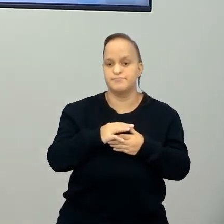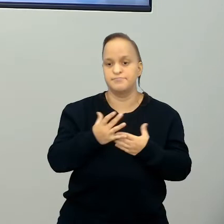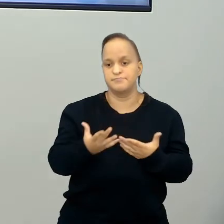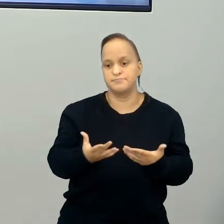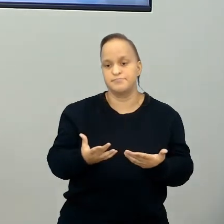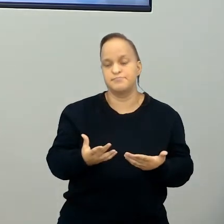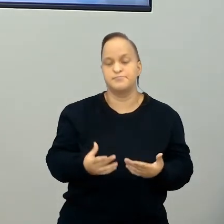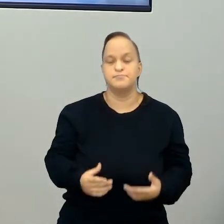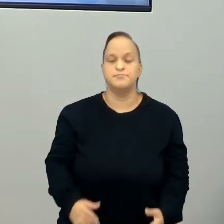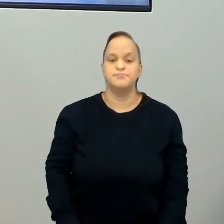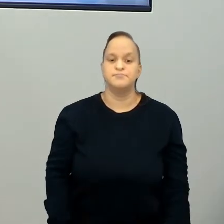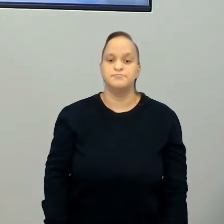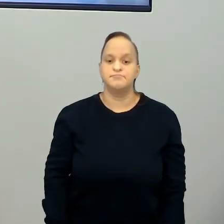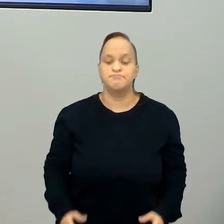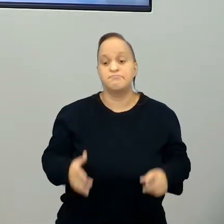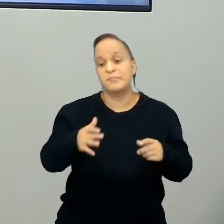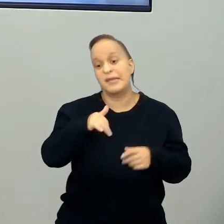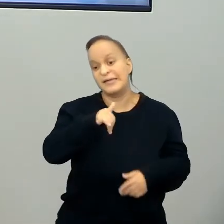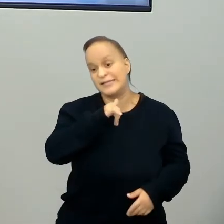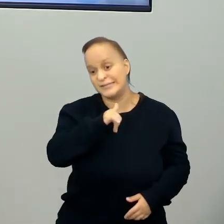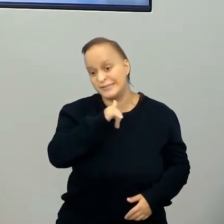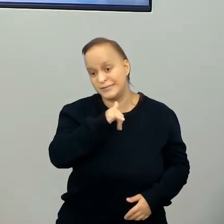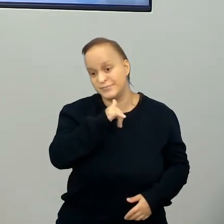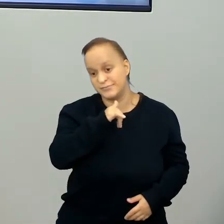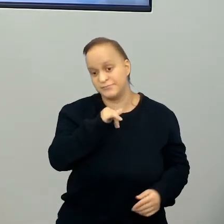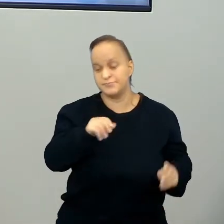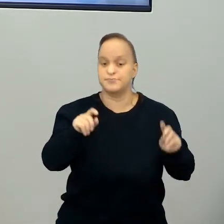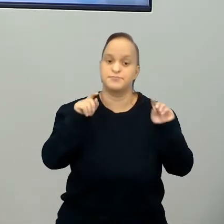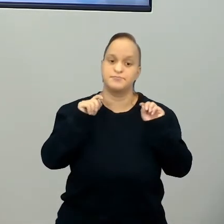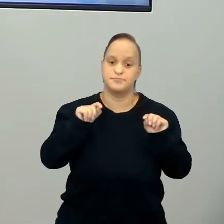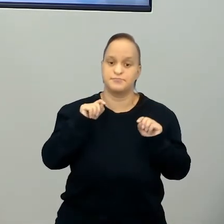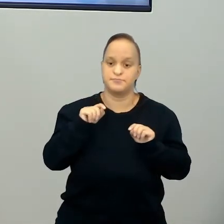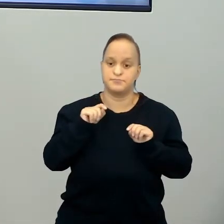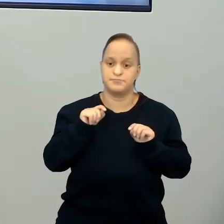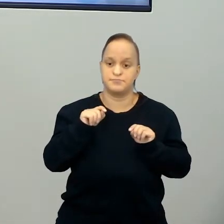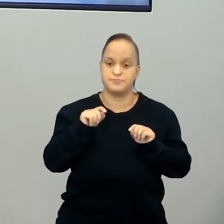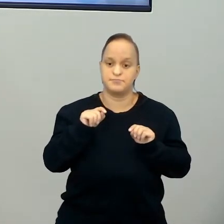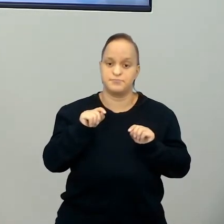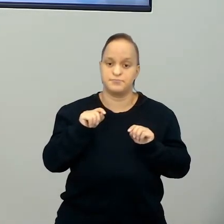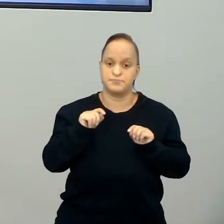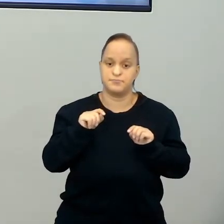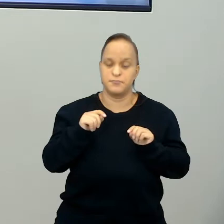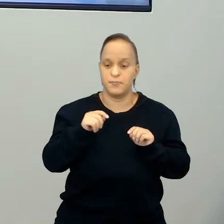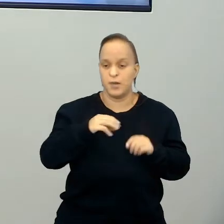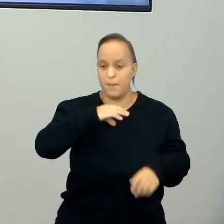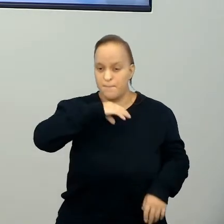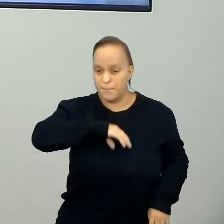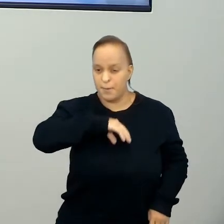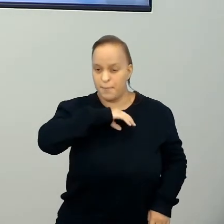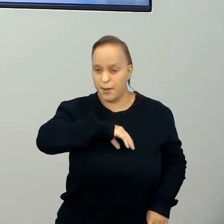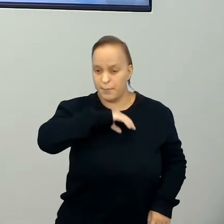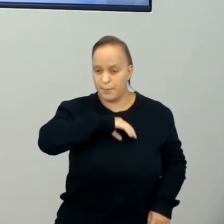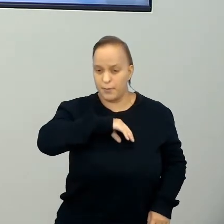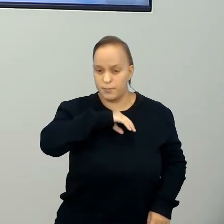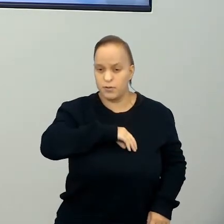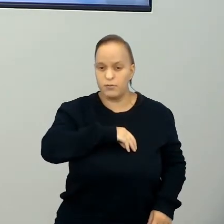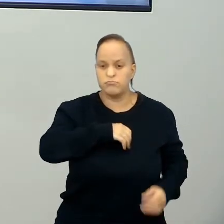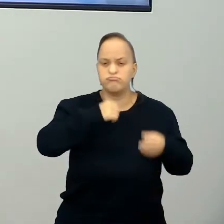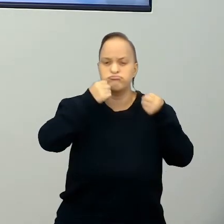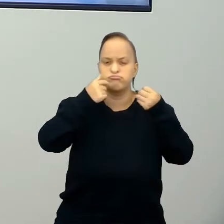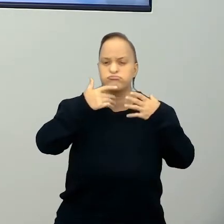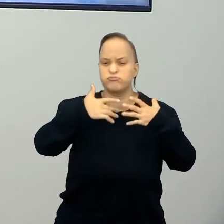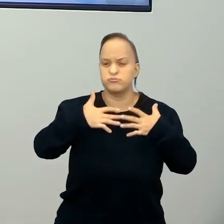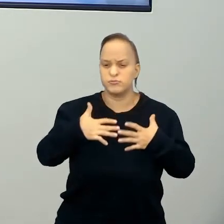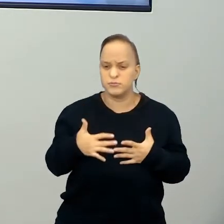várias questões da nossa vida, como o fato de que hoje a gente só está se entendendo, por exemplo, falando português, enfim, utilizando